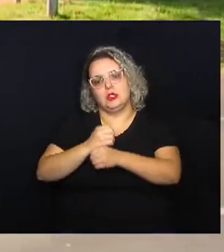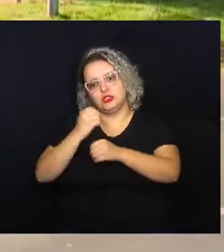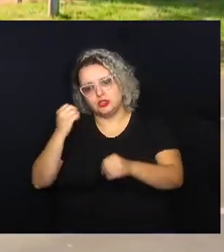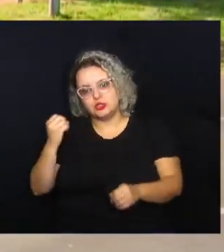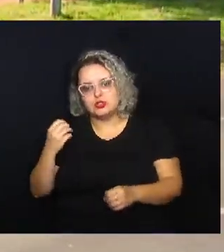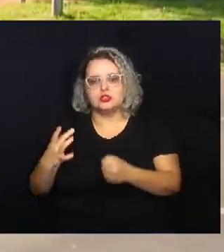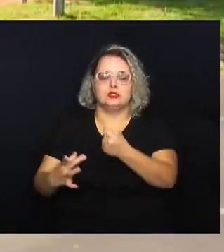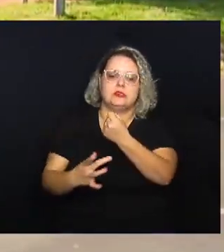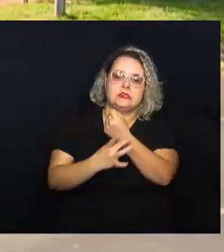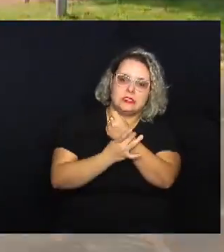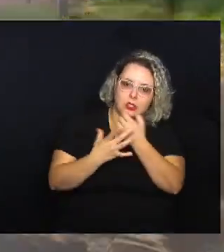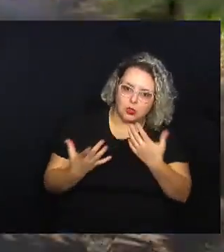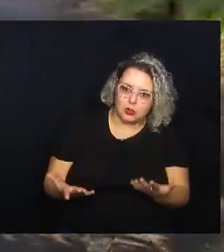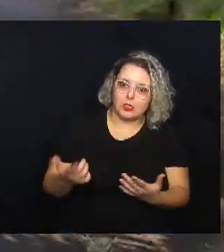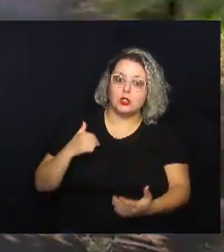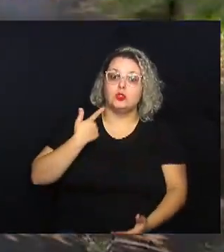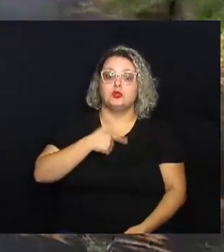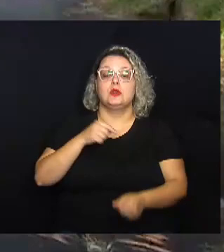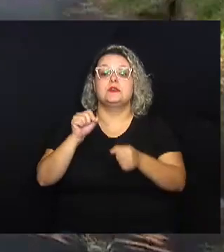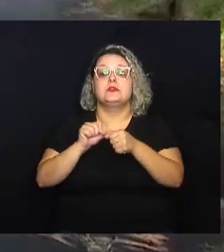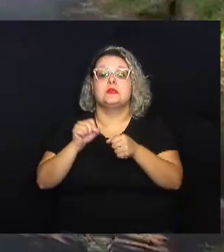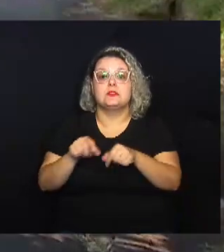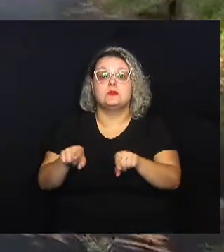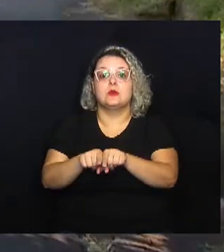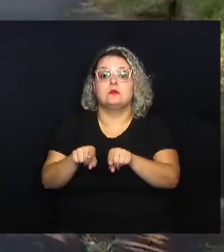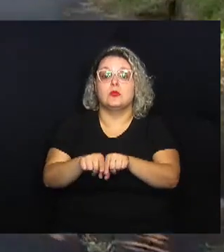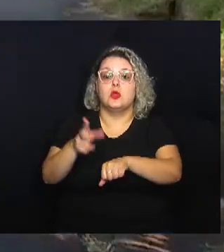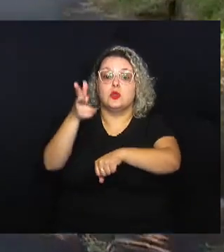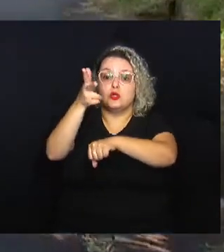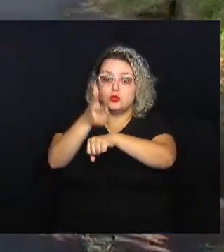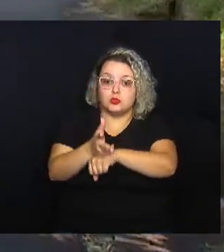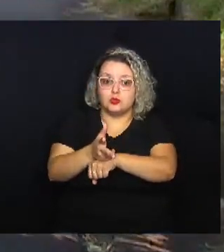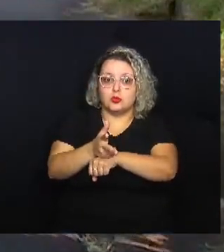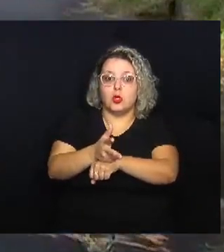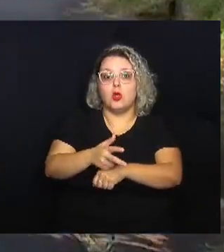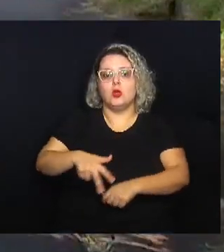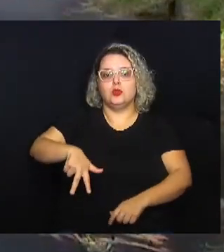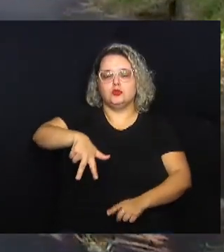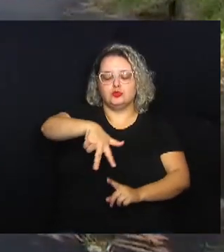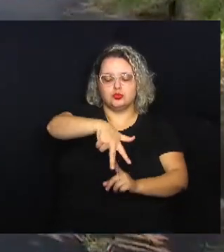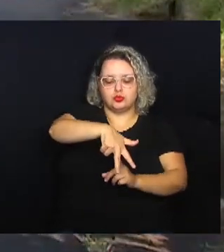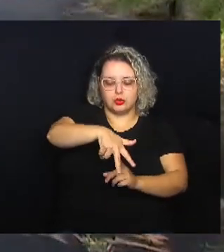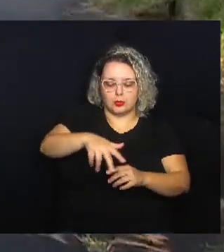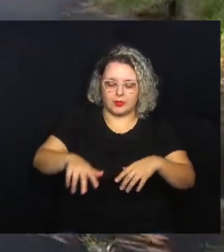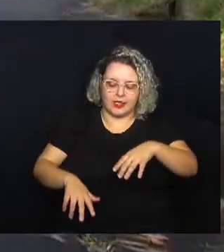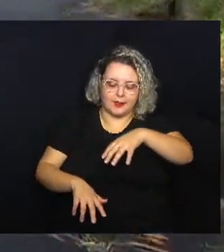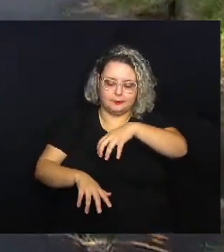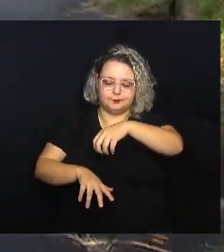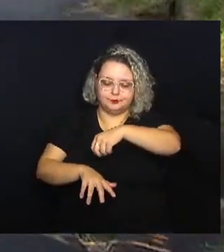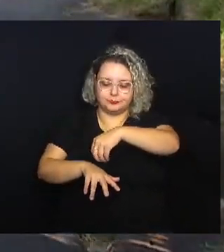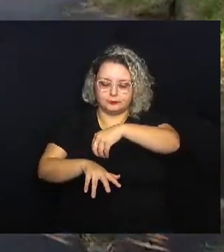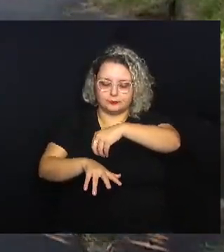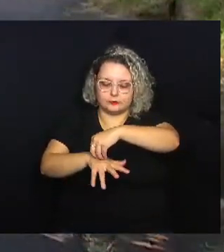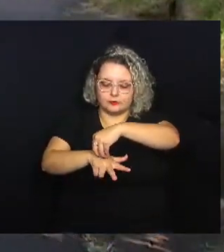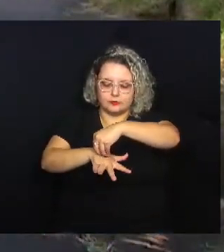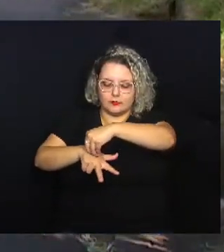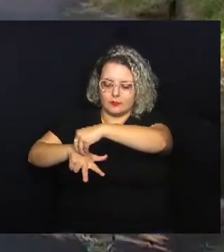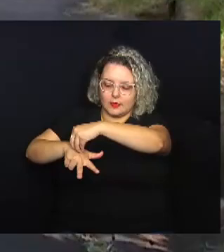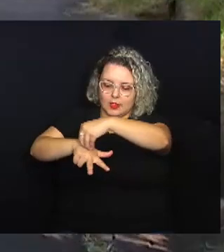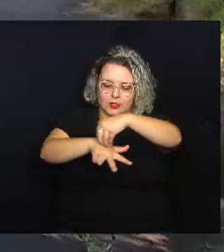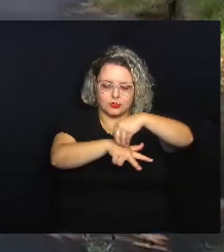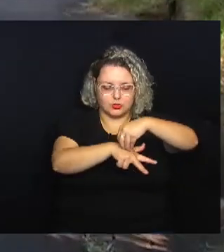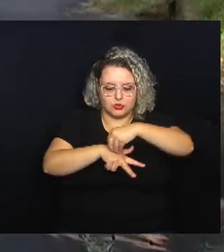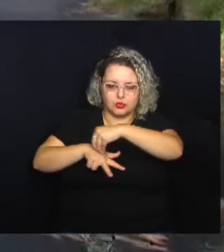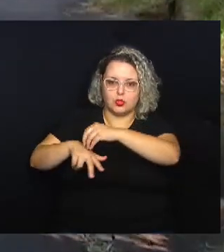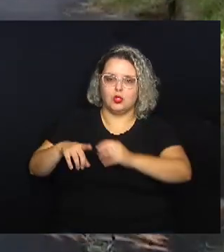da segurança nós estamos fazendo também a filmagem com o Drone para visualizar a operação de cima para a gente entender também todo o